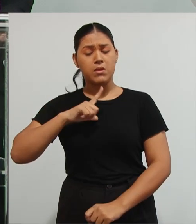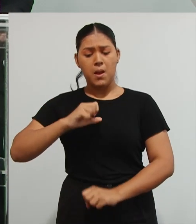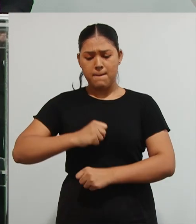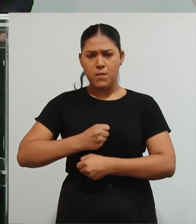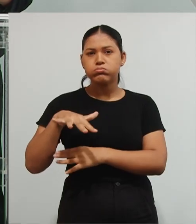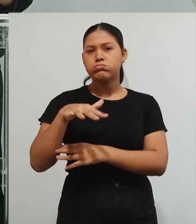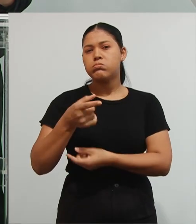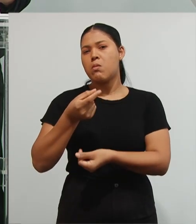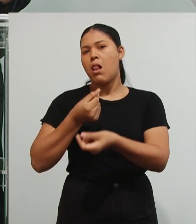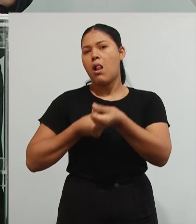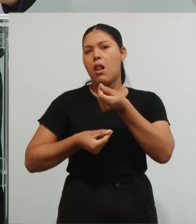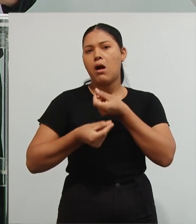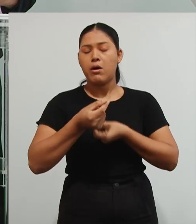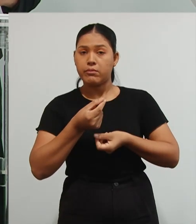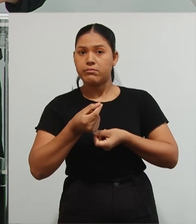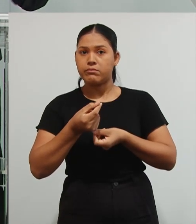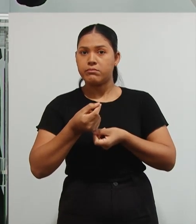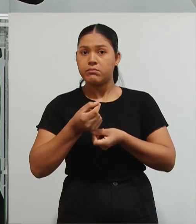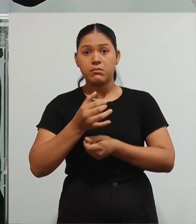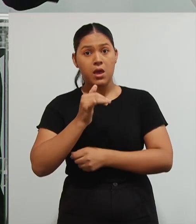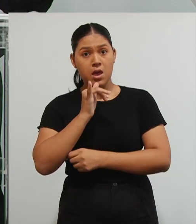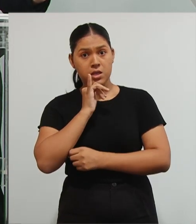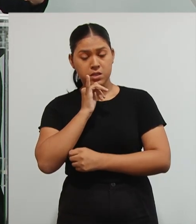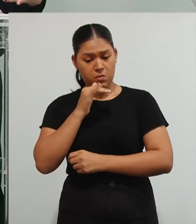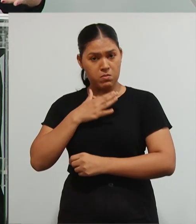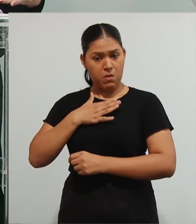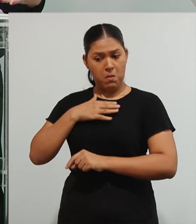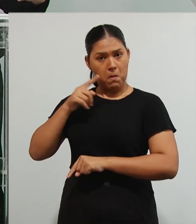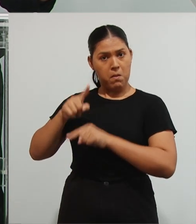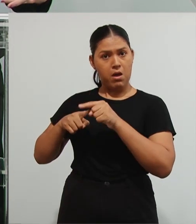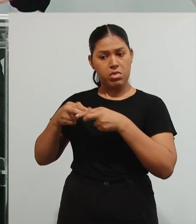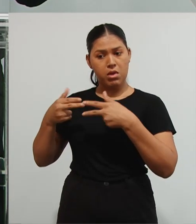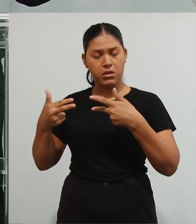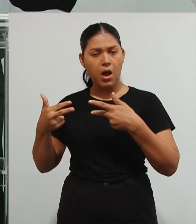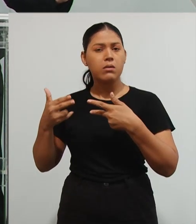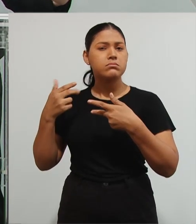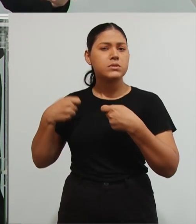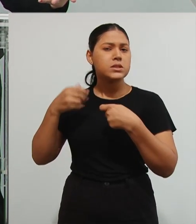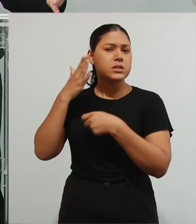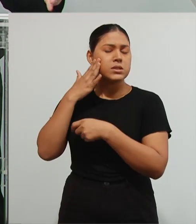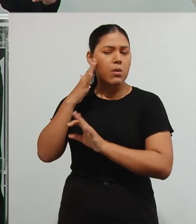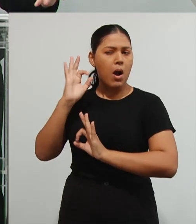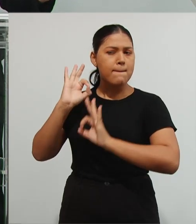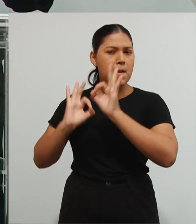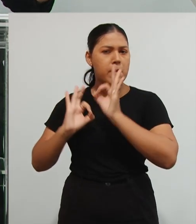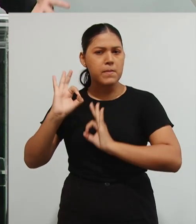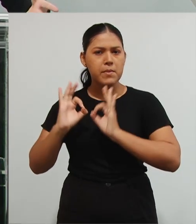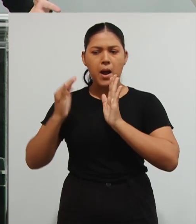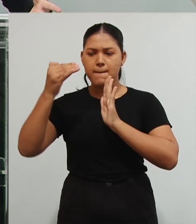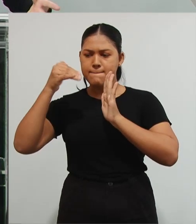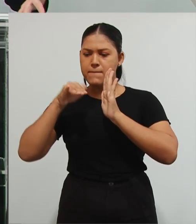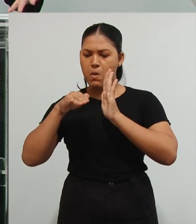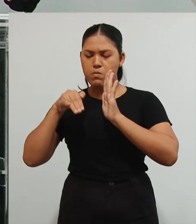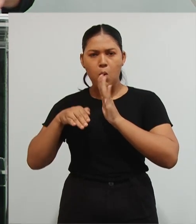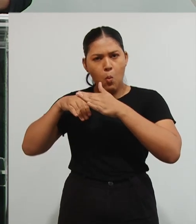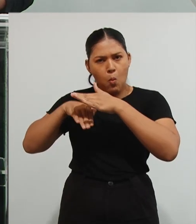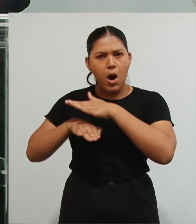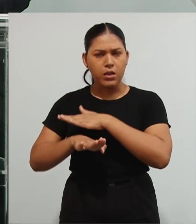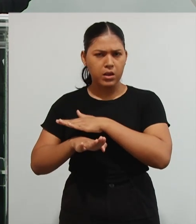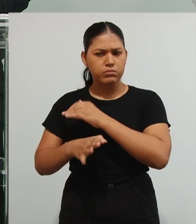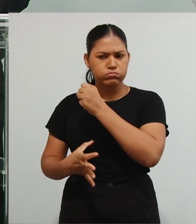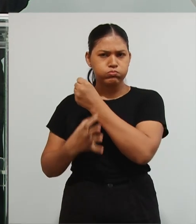como éramos colônias de Portugal. Dentro dos países da Europa a gente via assim, um movimento muito forte